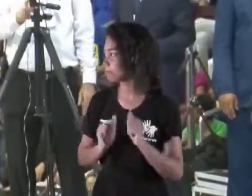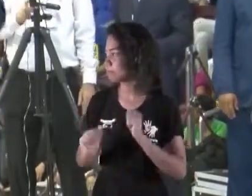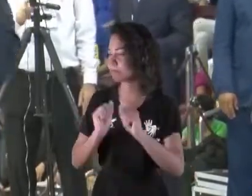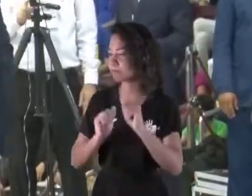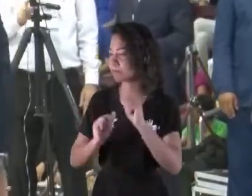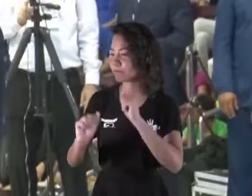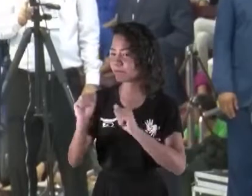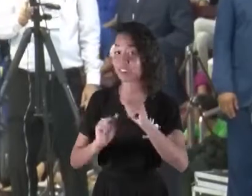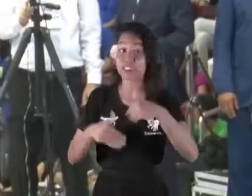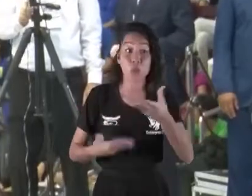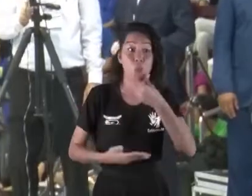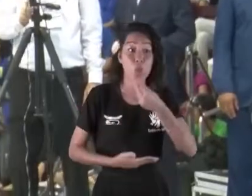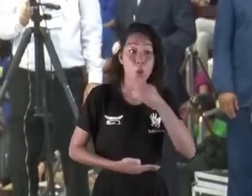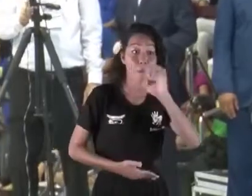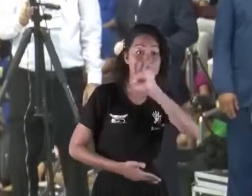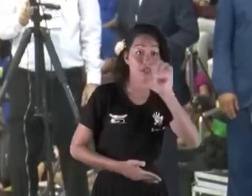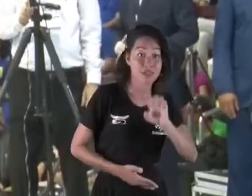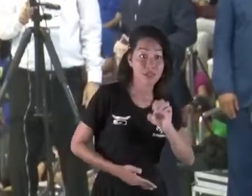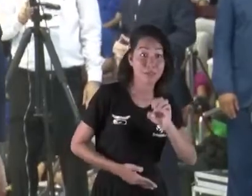Ezequiel viu,